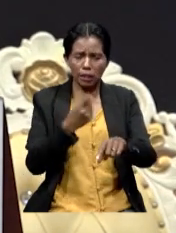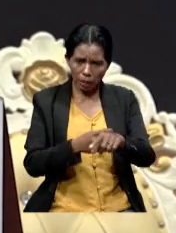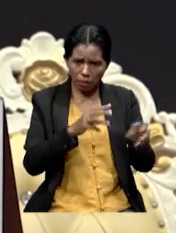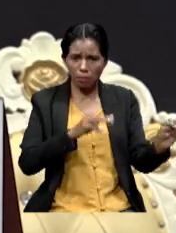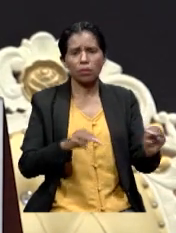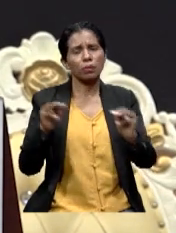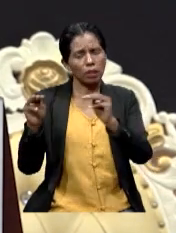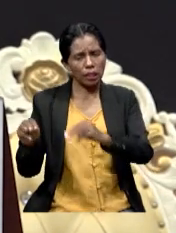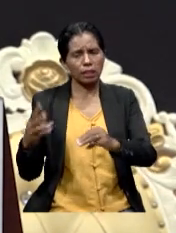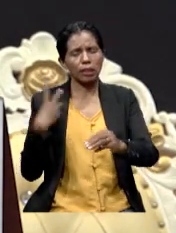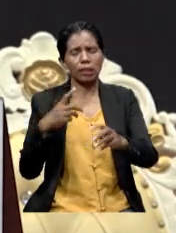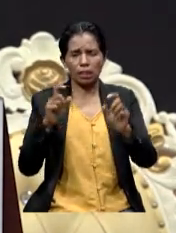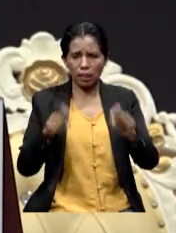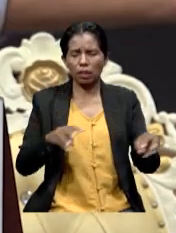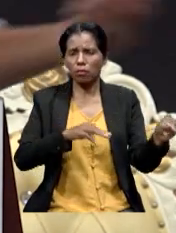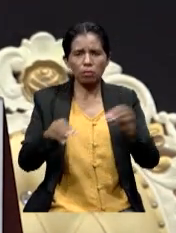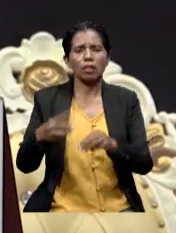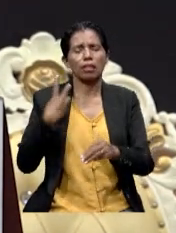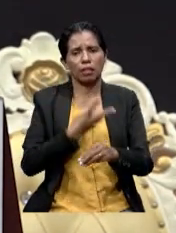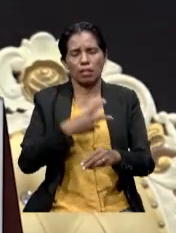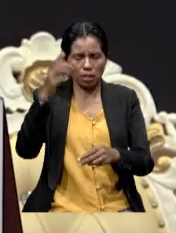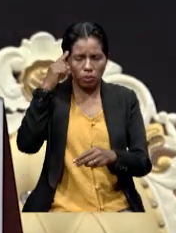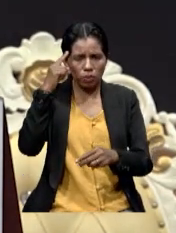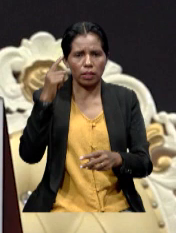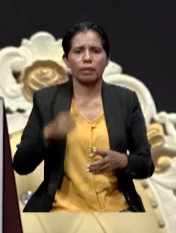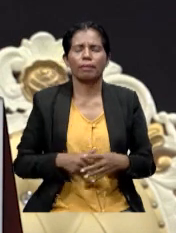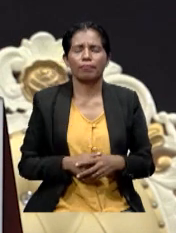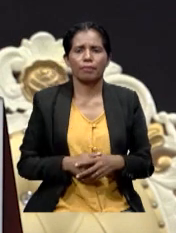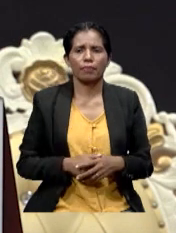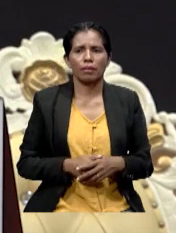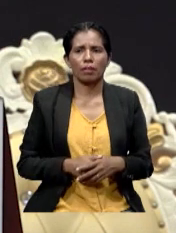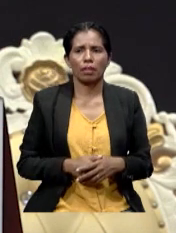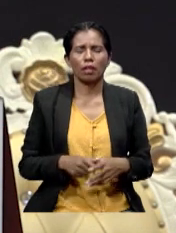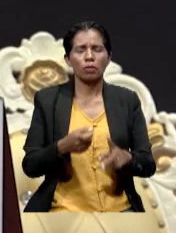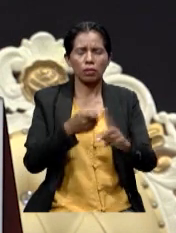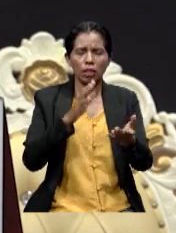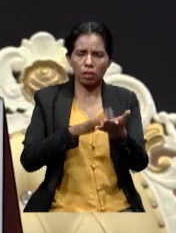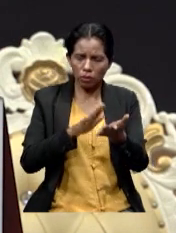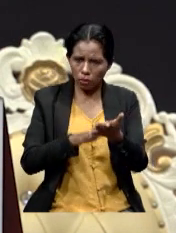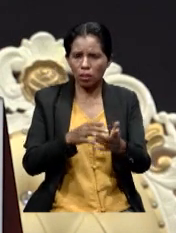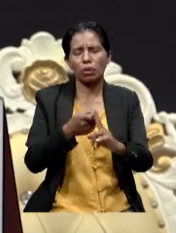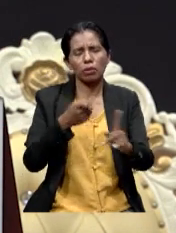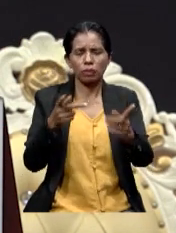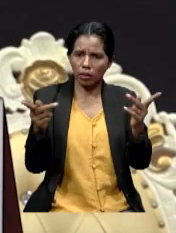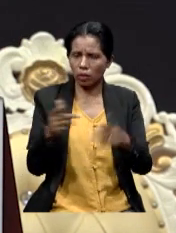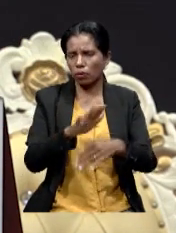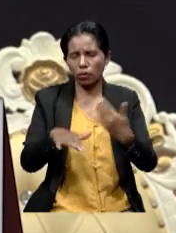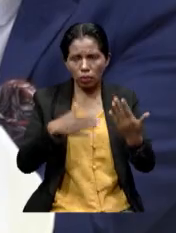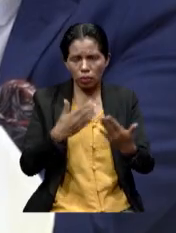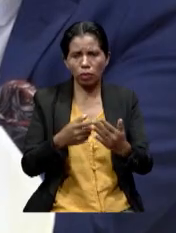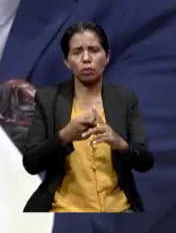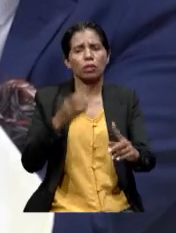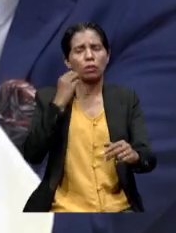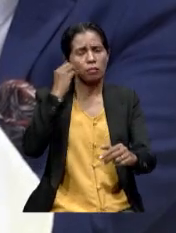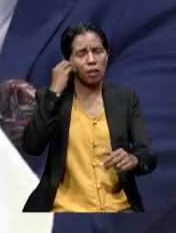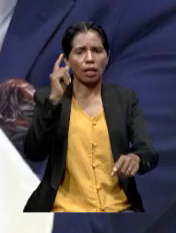para a intimidade da terraça e da dor de malo. Nos escola, nos IDB. Luziu uma.